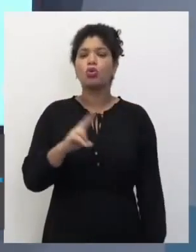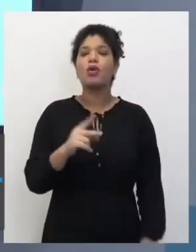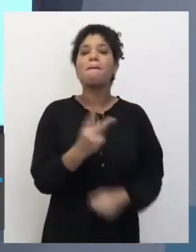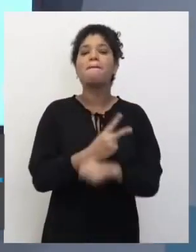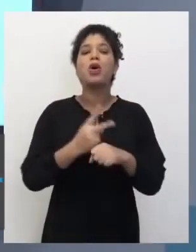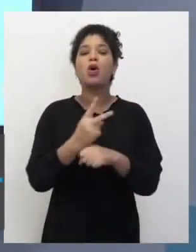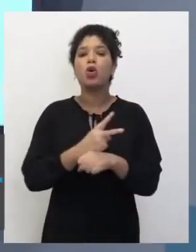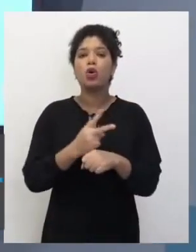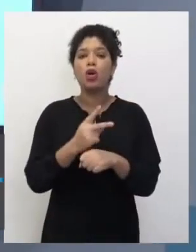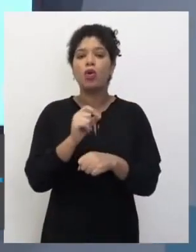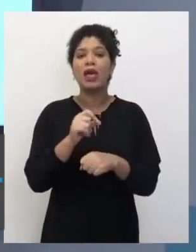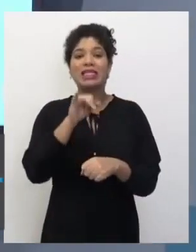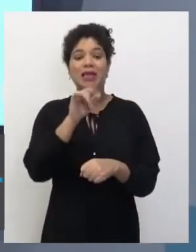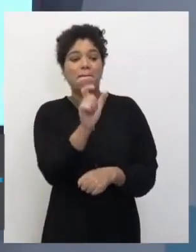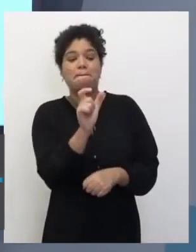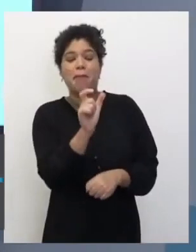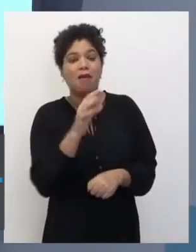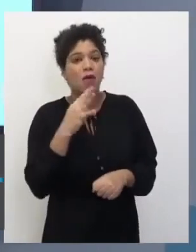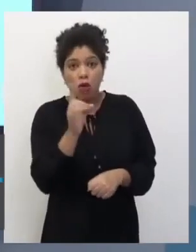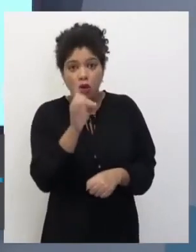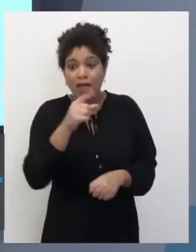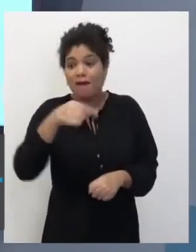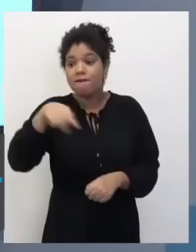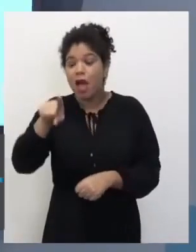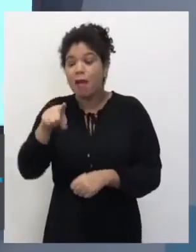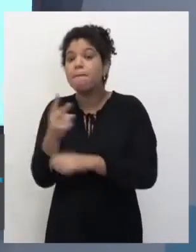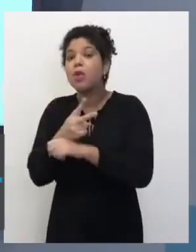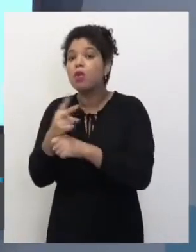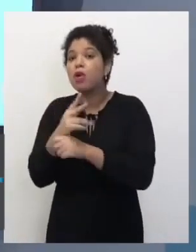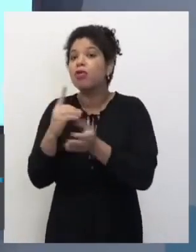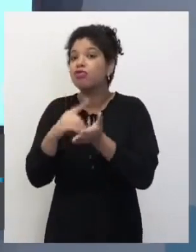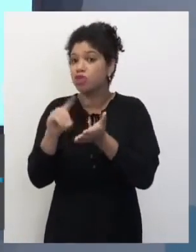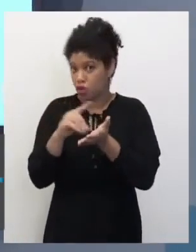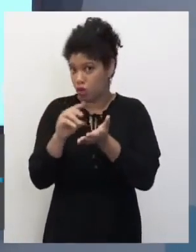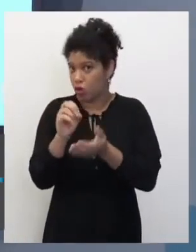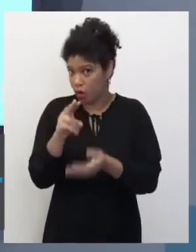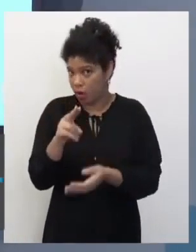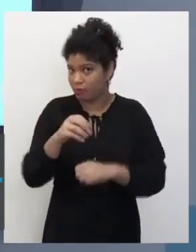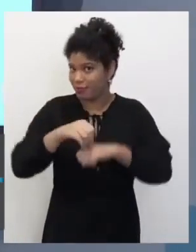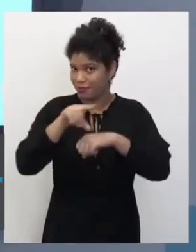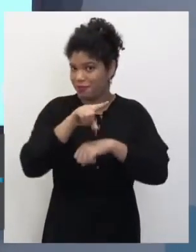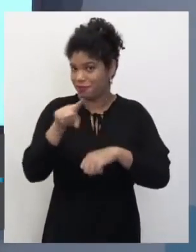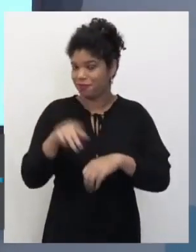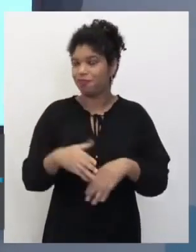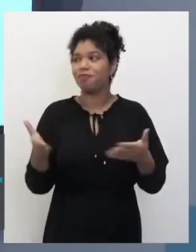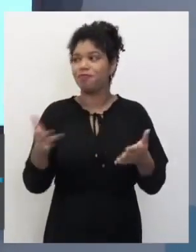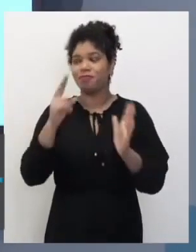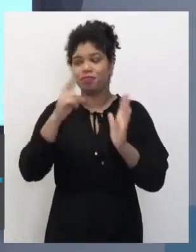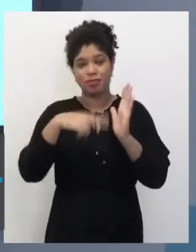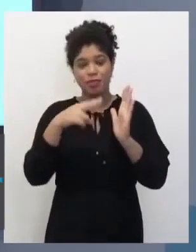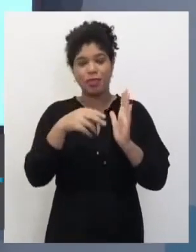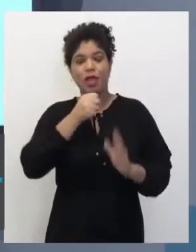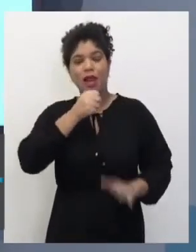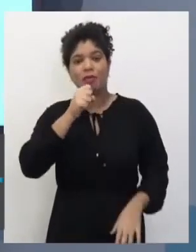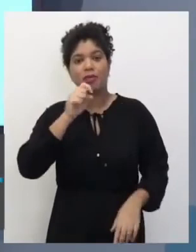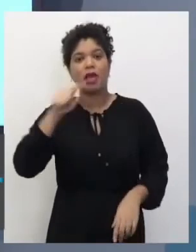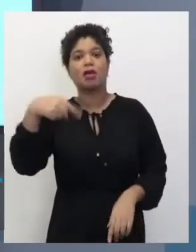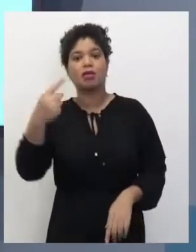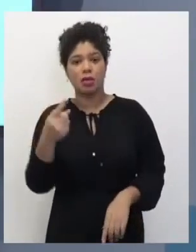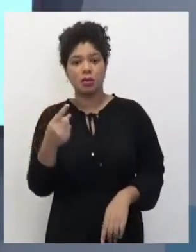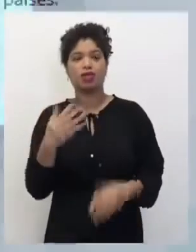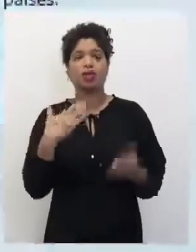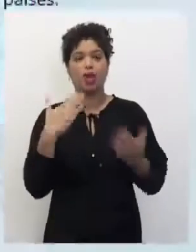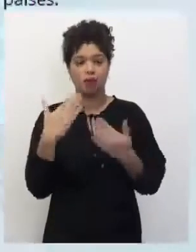procurar uma referência, usar o dicionário. Agora, a próxima parte da entrevista. Nós vamos fazer essa leitura da entrevista e depois temos mais um momento